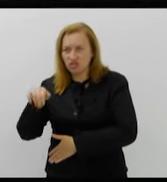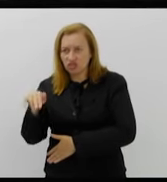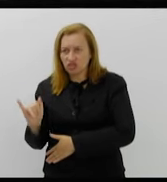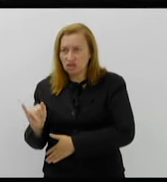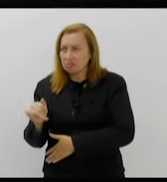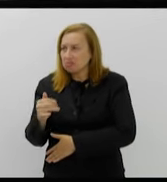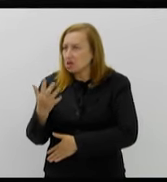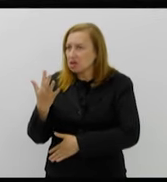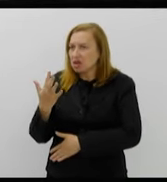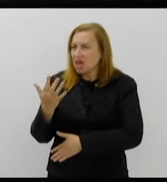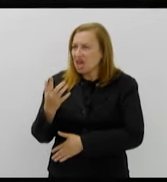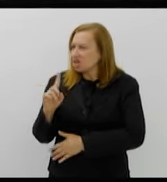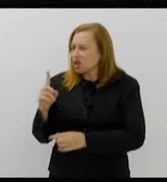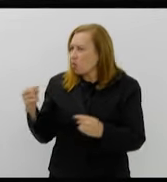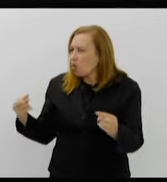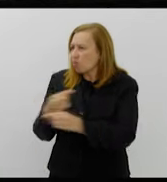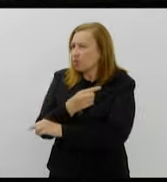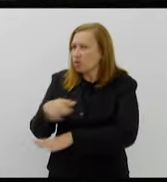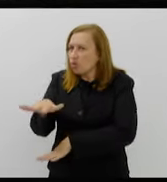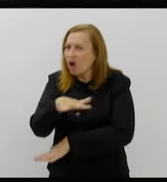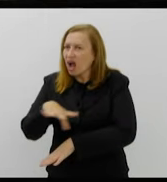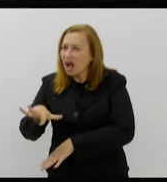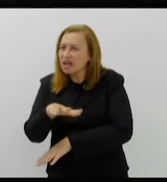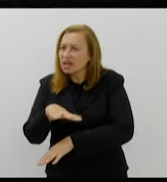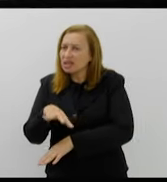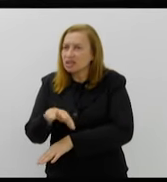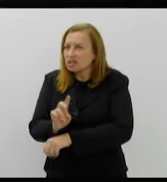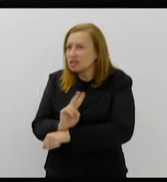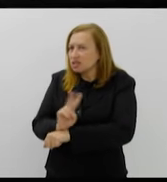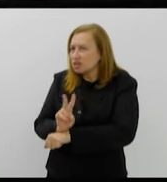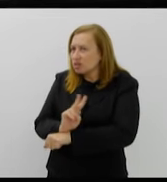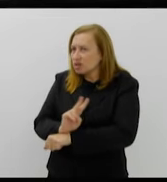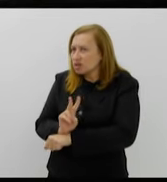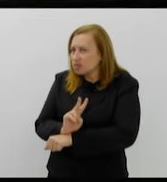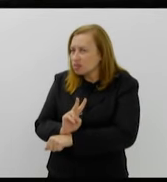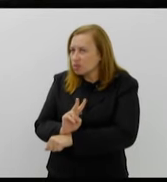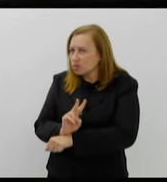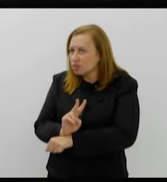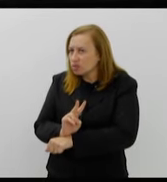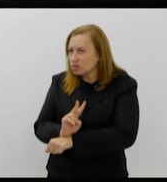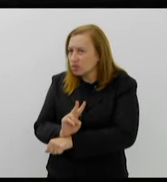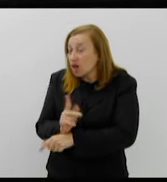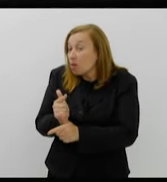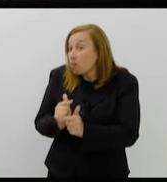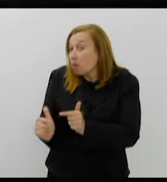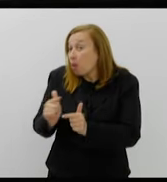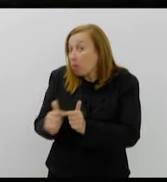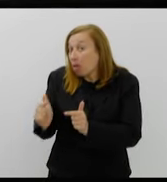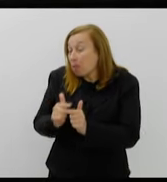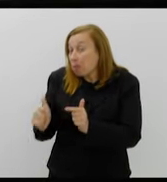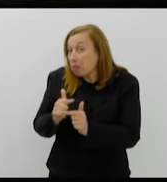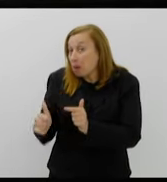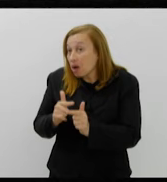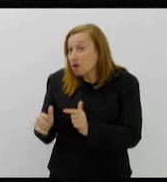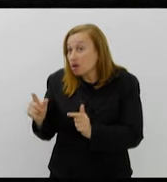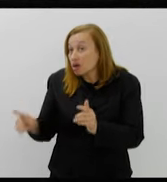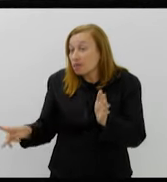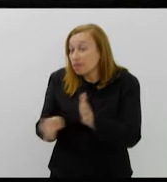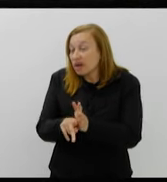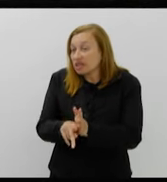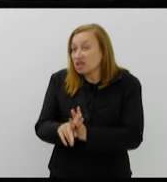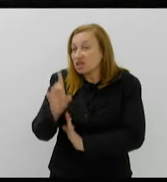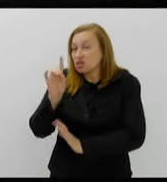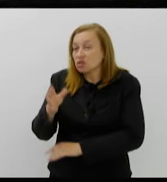área de segurança pública quea de Segurança Pública é um problema problema somente do governador do